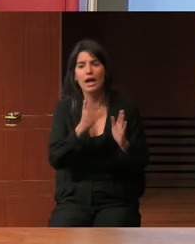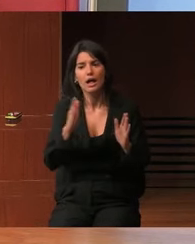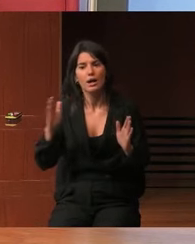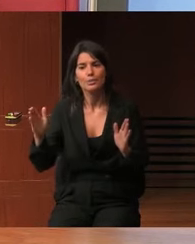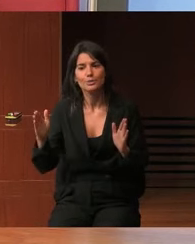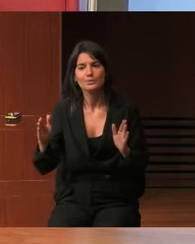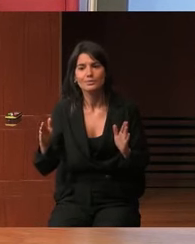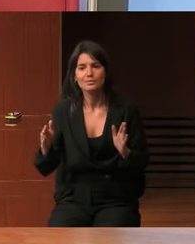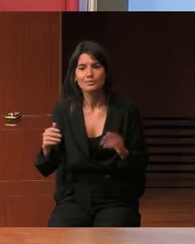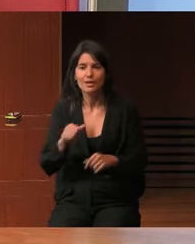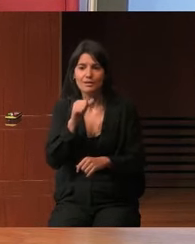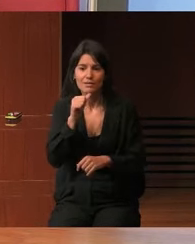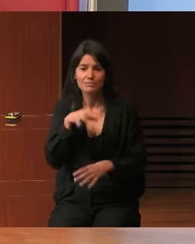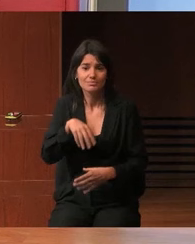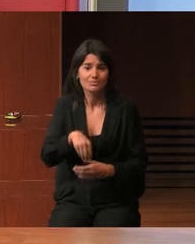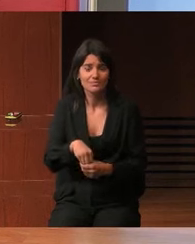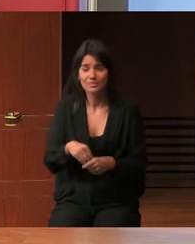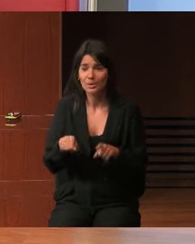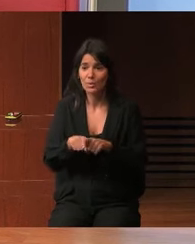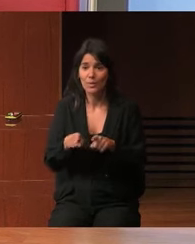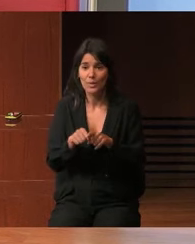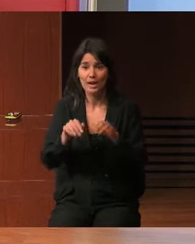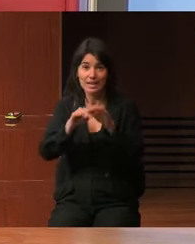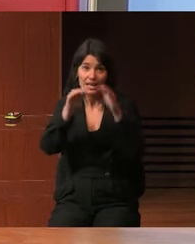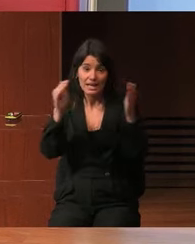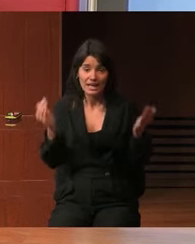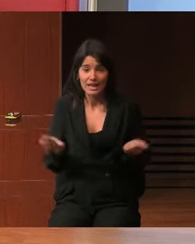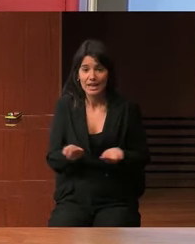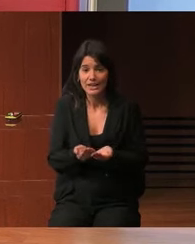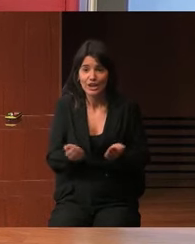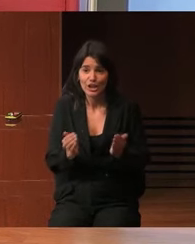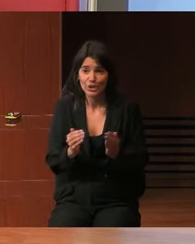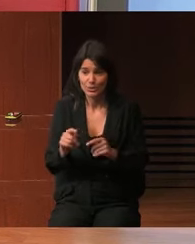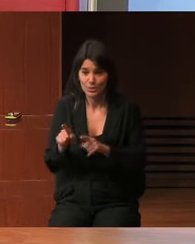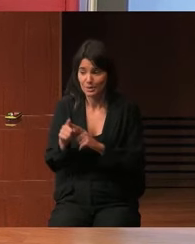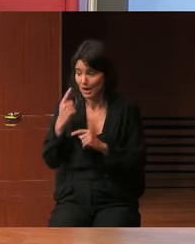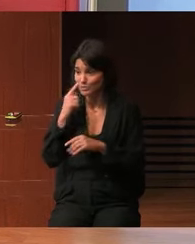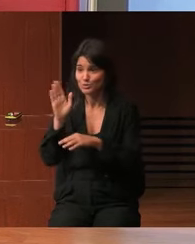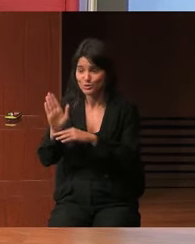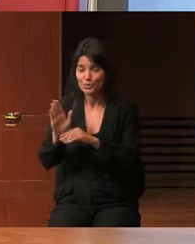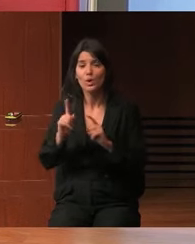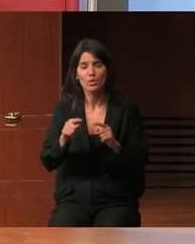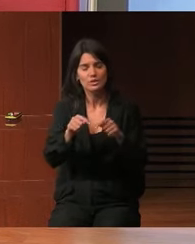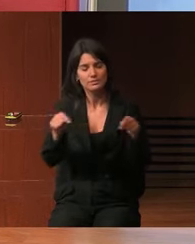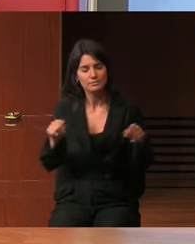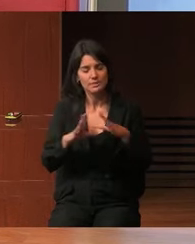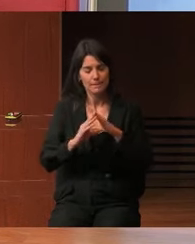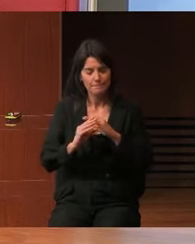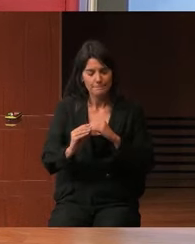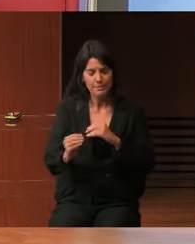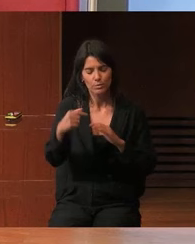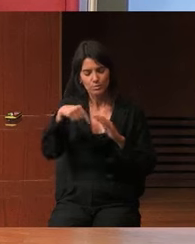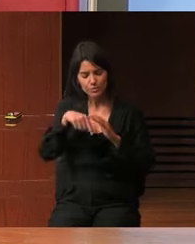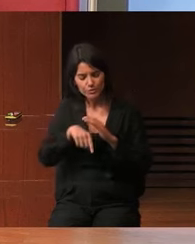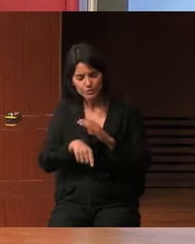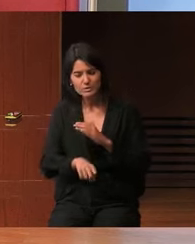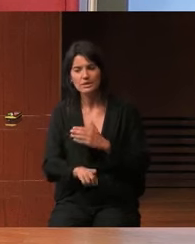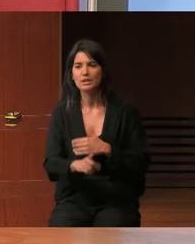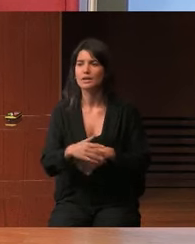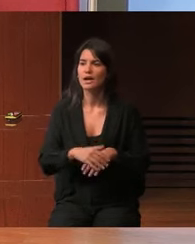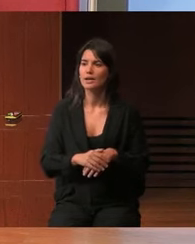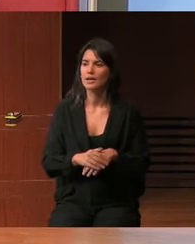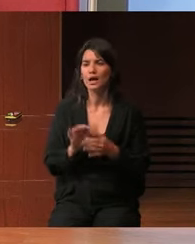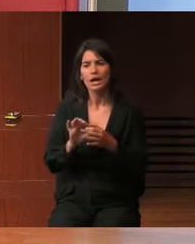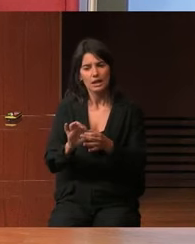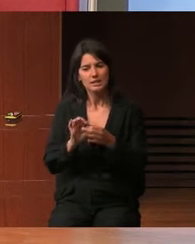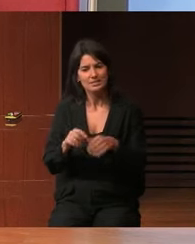muito quase neste espaço do ninho, como o Osvaldo estava a mostrar, não é? Um espaço de silêncio, um espaço de profundidade, um espaço... Uma relação com o tempo